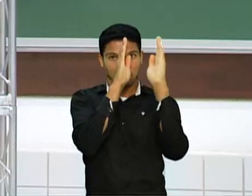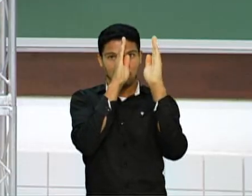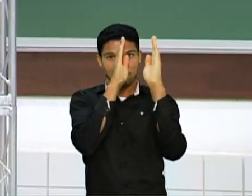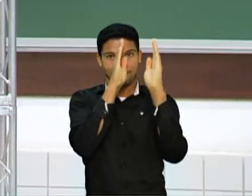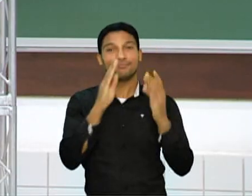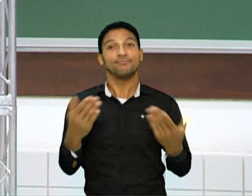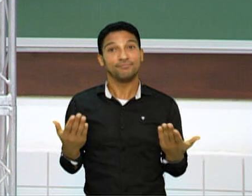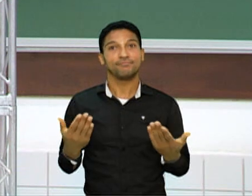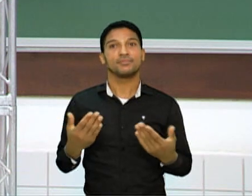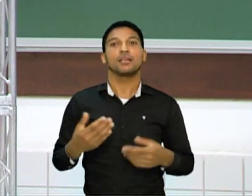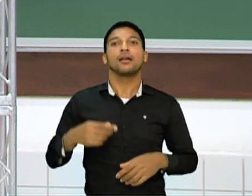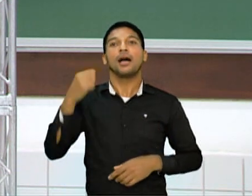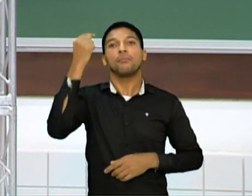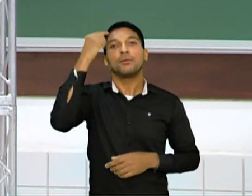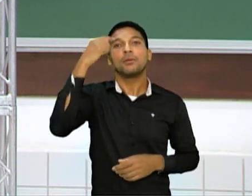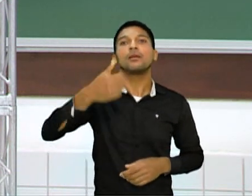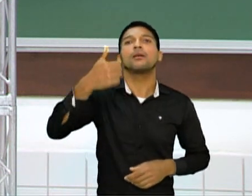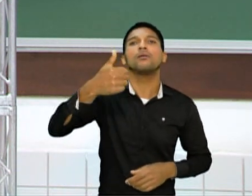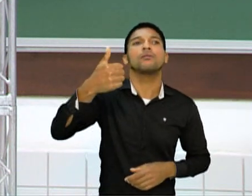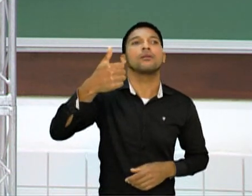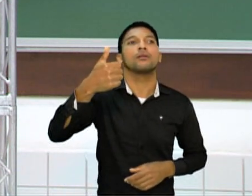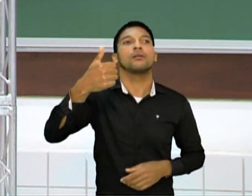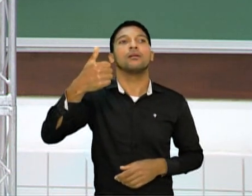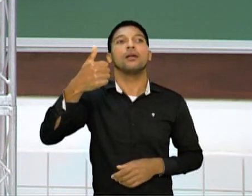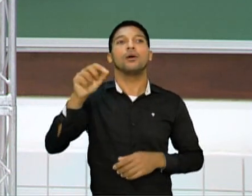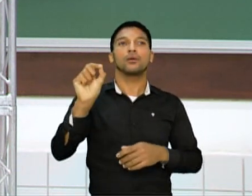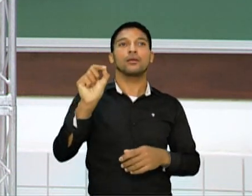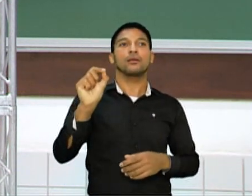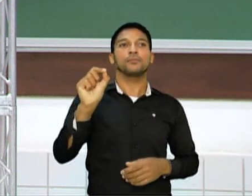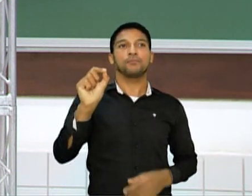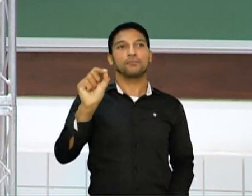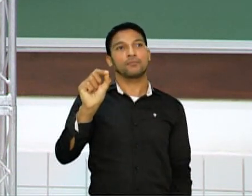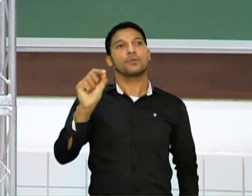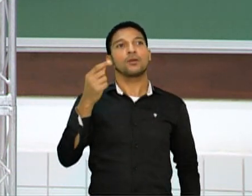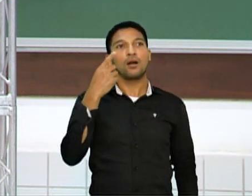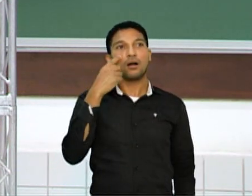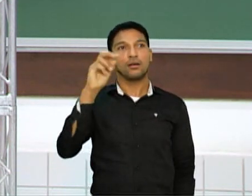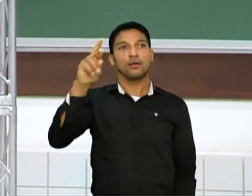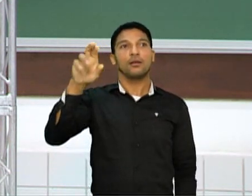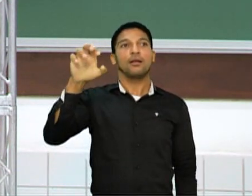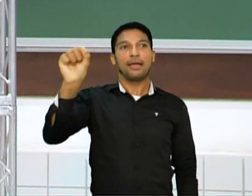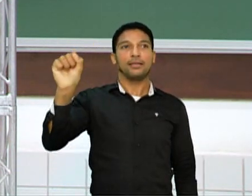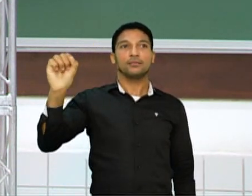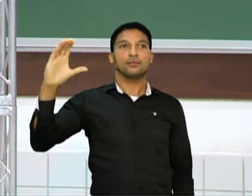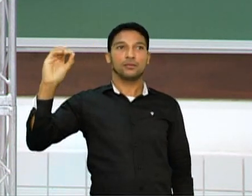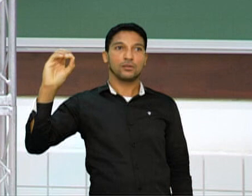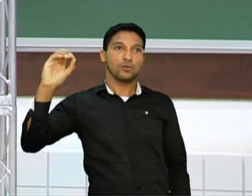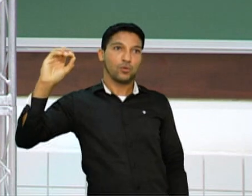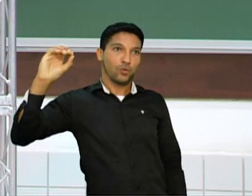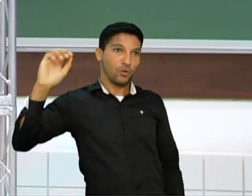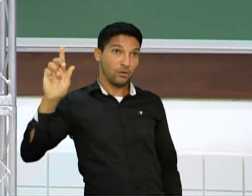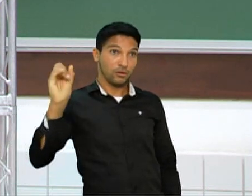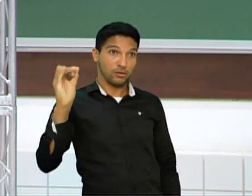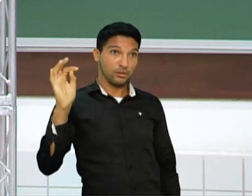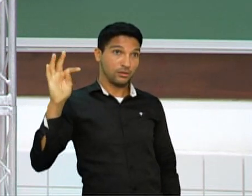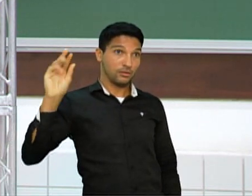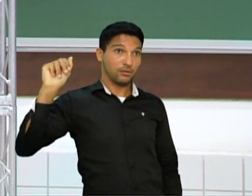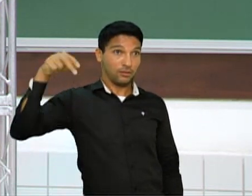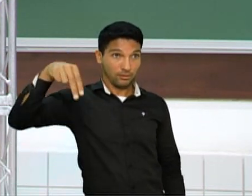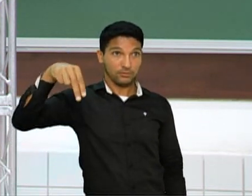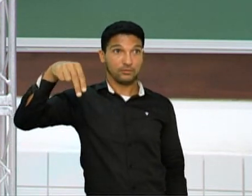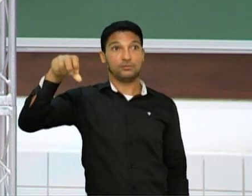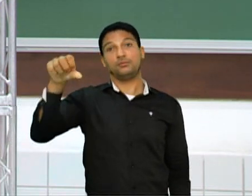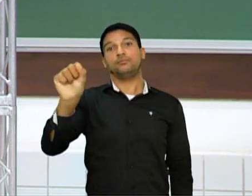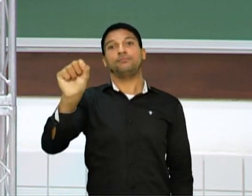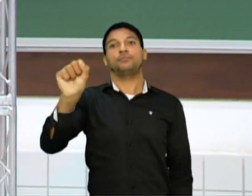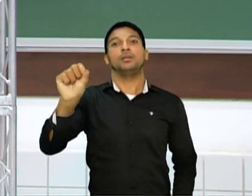que pensa. Então, o seu pensamento, cara estudante, é justamente uma parte muito importante de você mesmo. Então